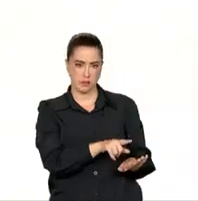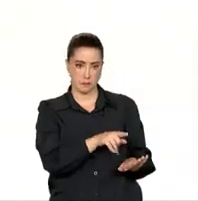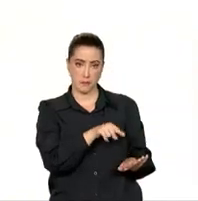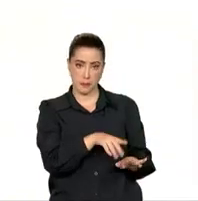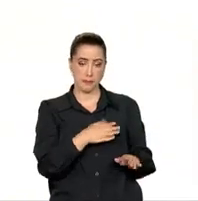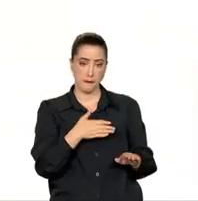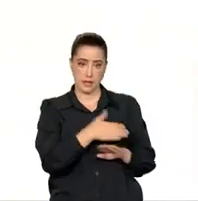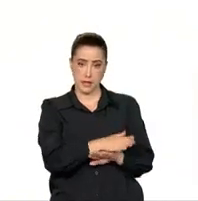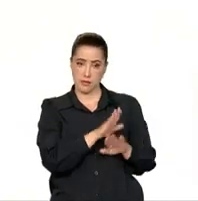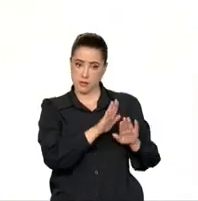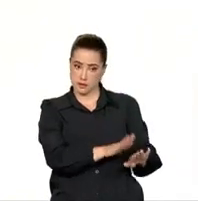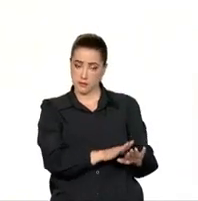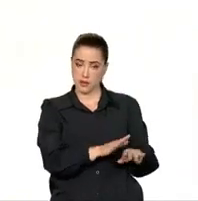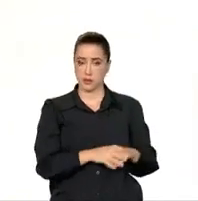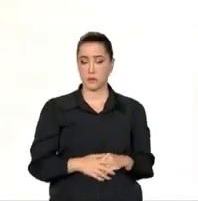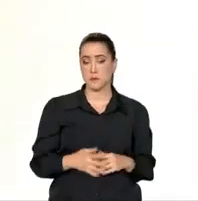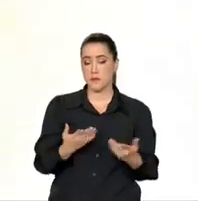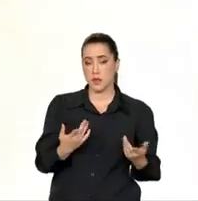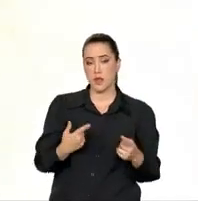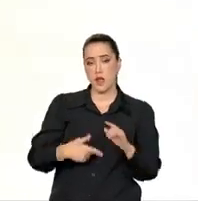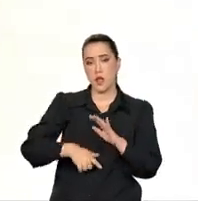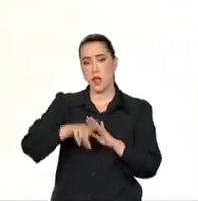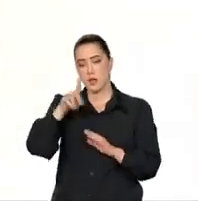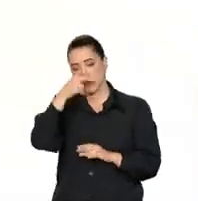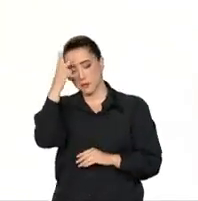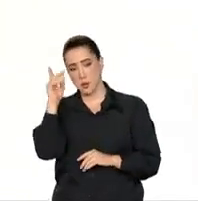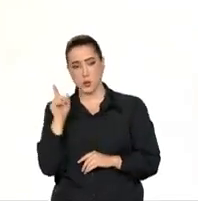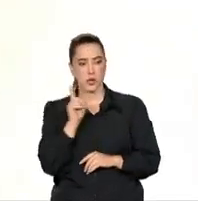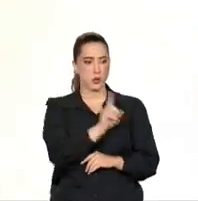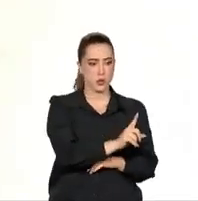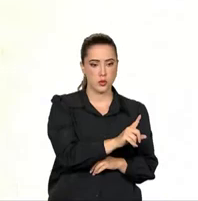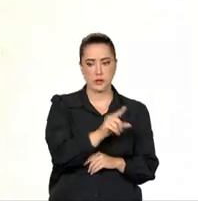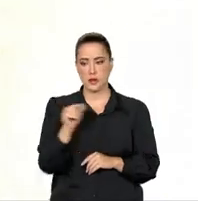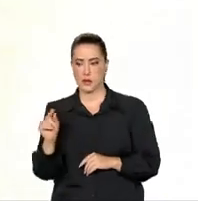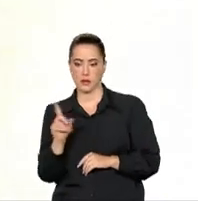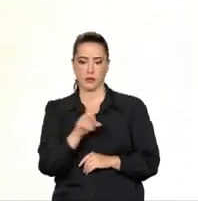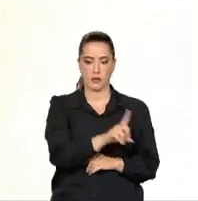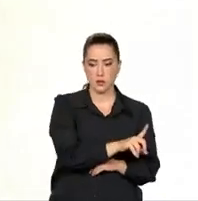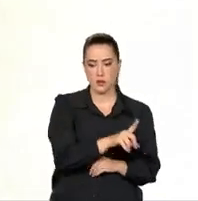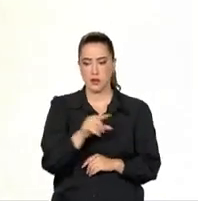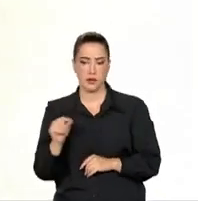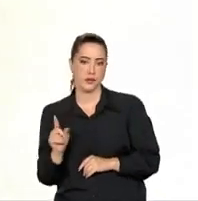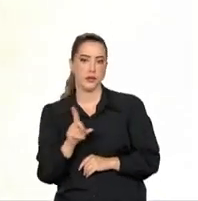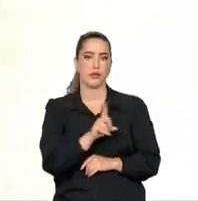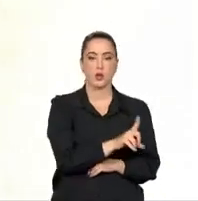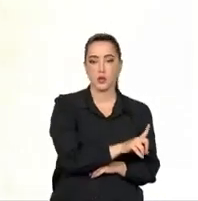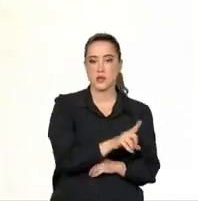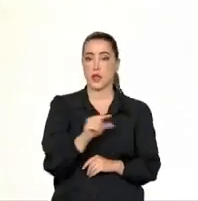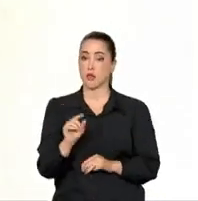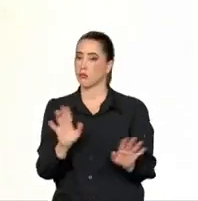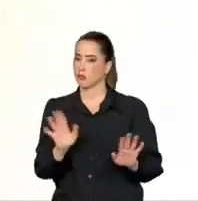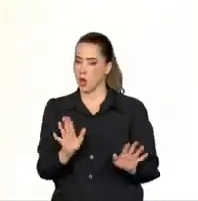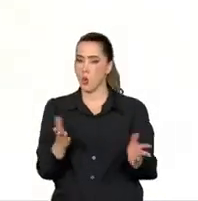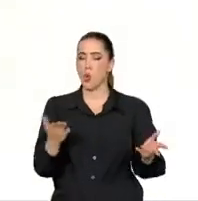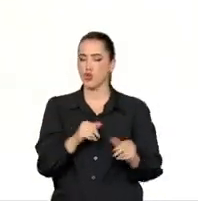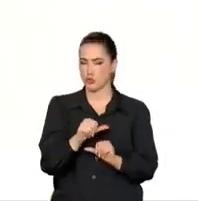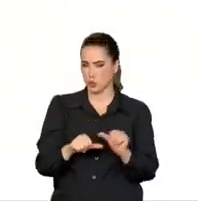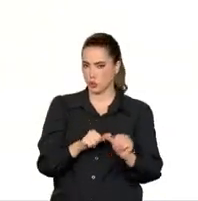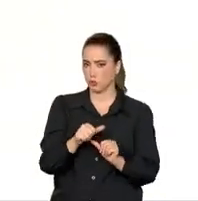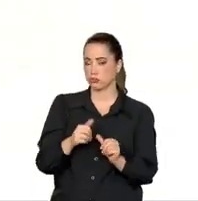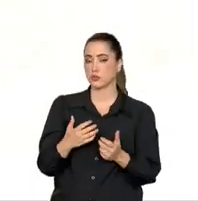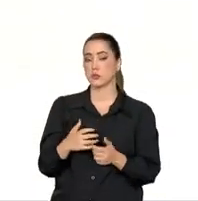ser protegido. O Brasil tinha um problema de entra, sai, entra, sai. Nós estamos modernizando o Cadastro